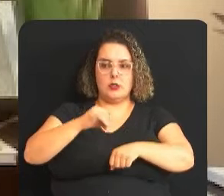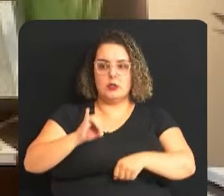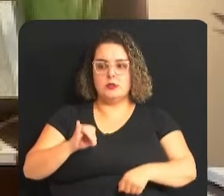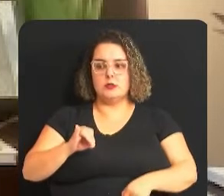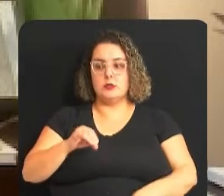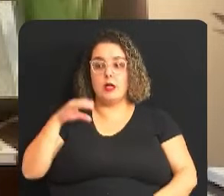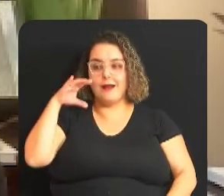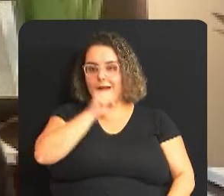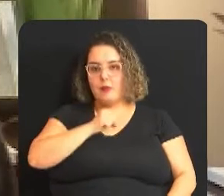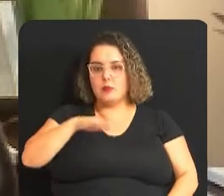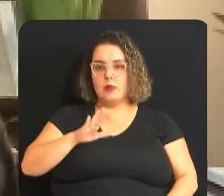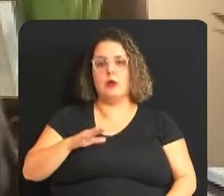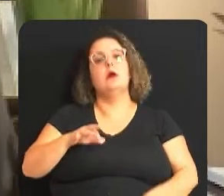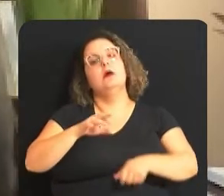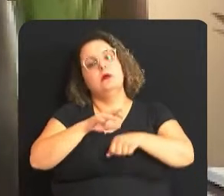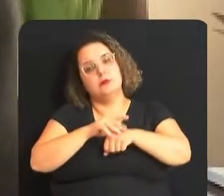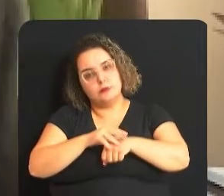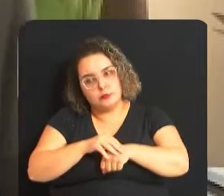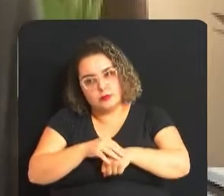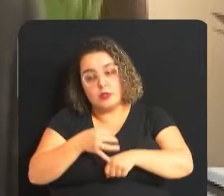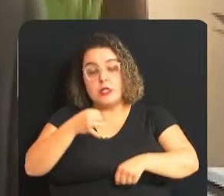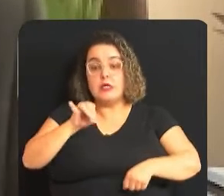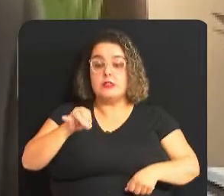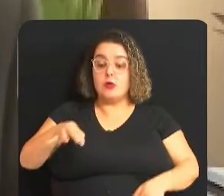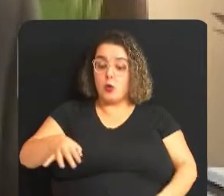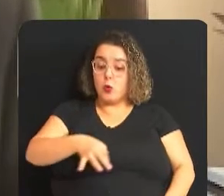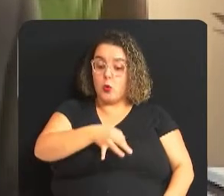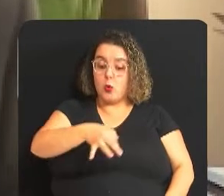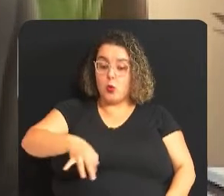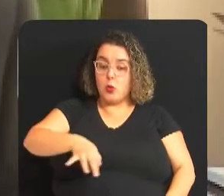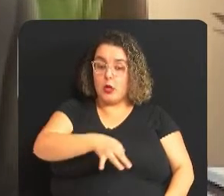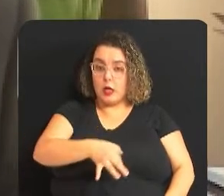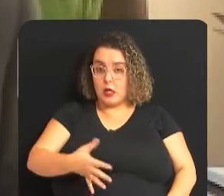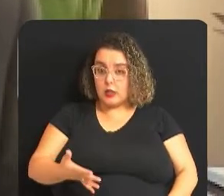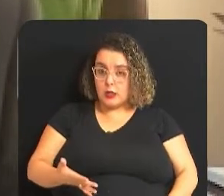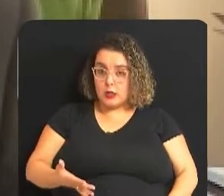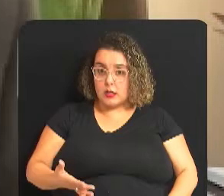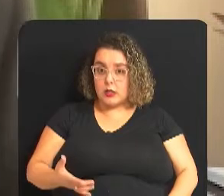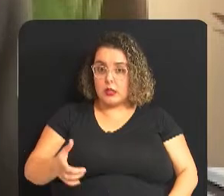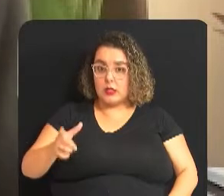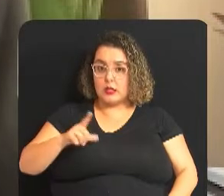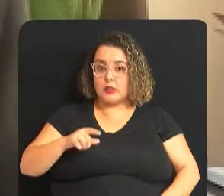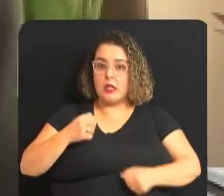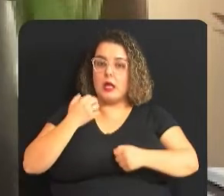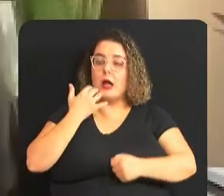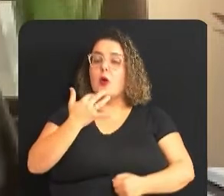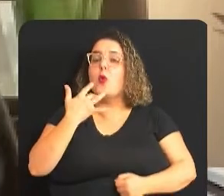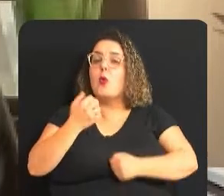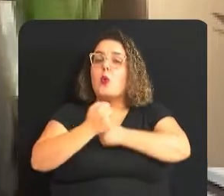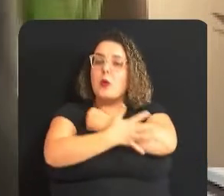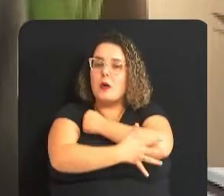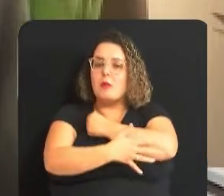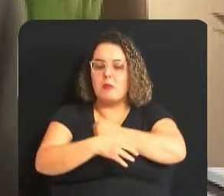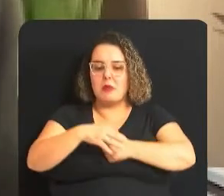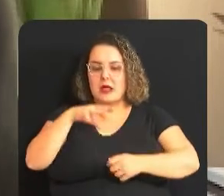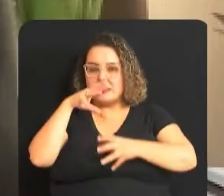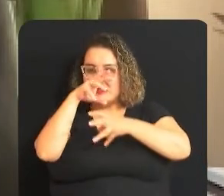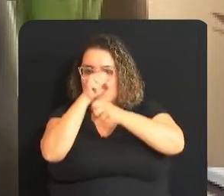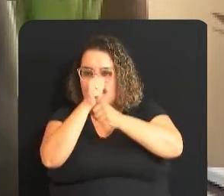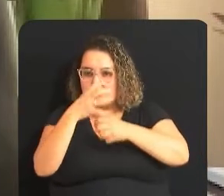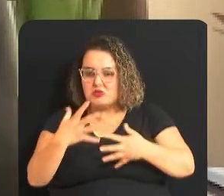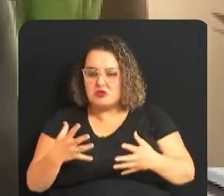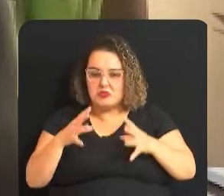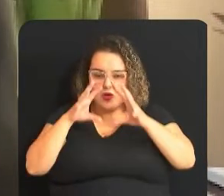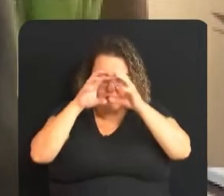rápido demais, eu vou ficar doente. Se o intestino começar a ter cor das fezes diferente, mais escura ou mais clara, eu vou